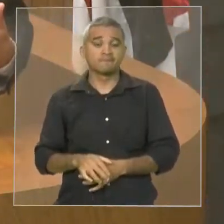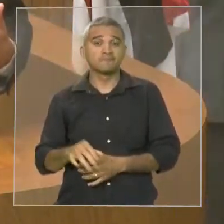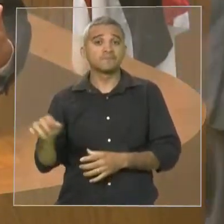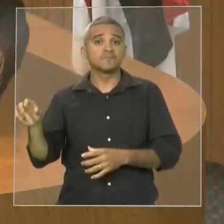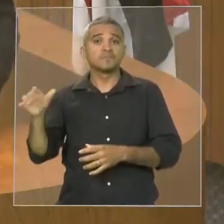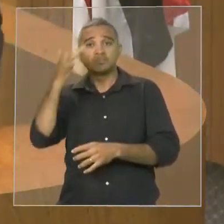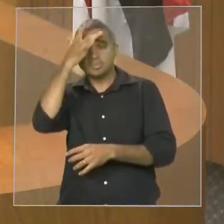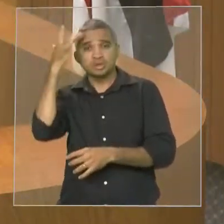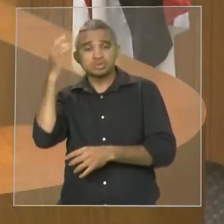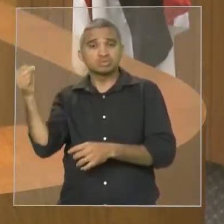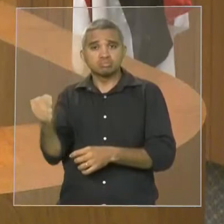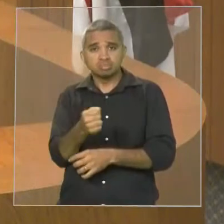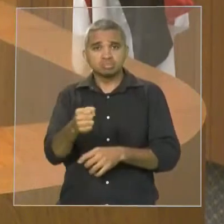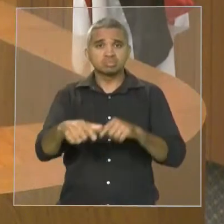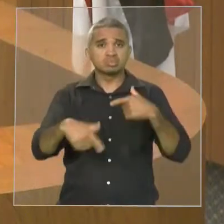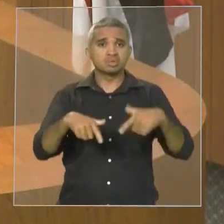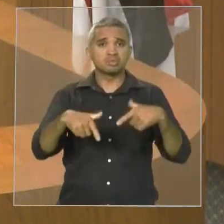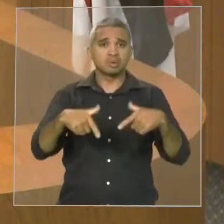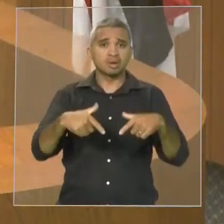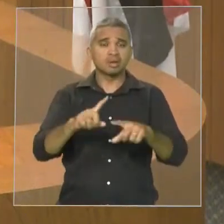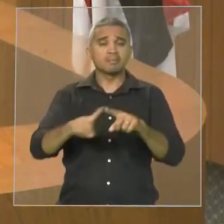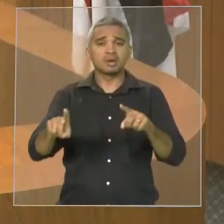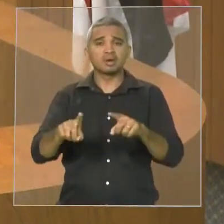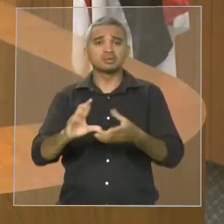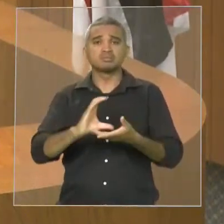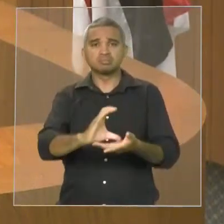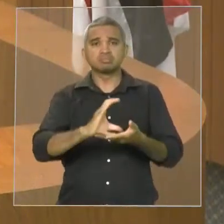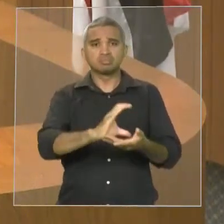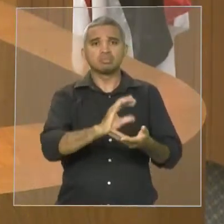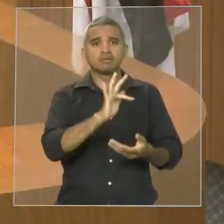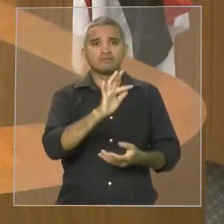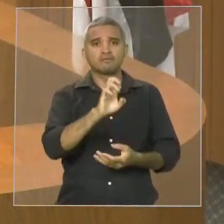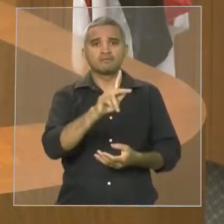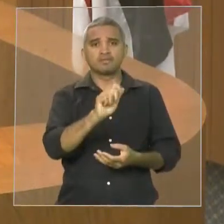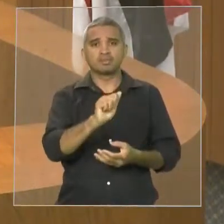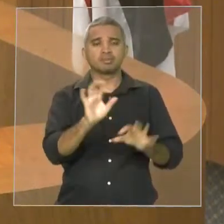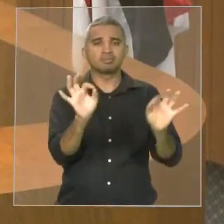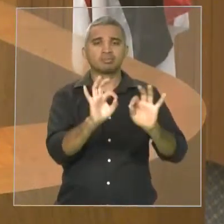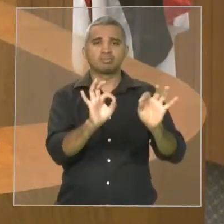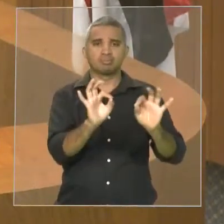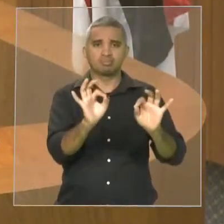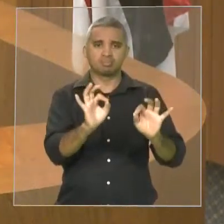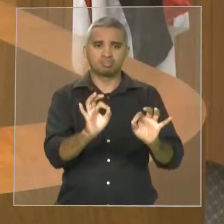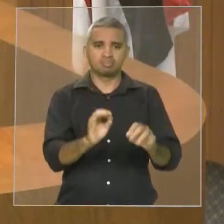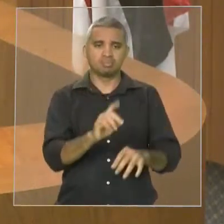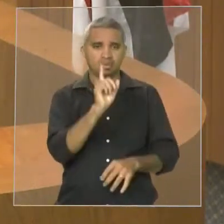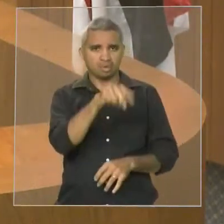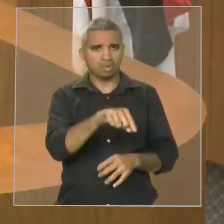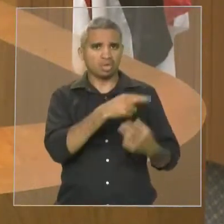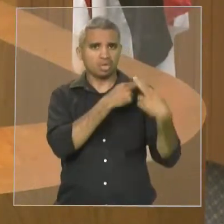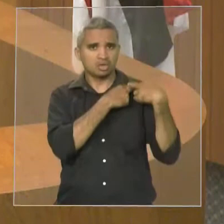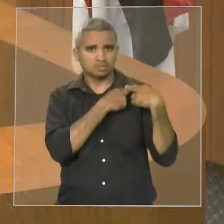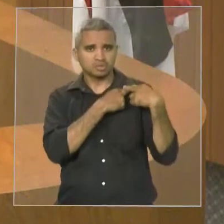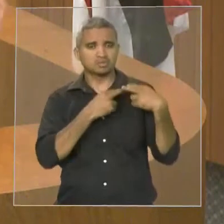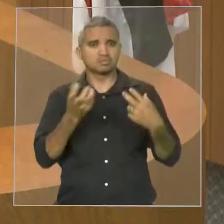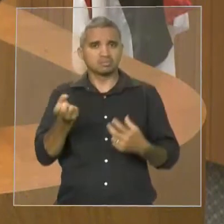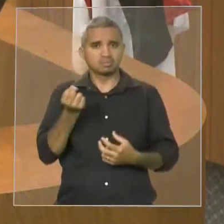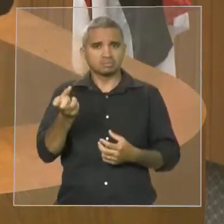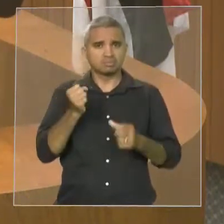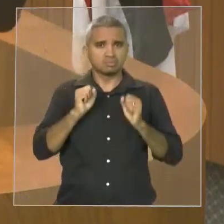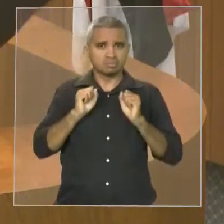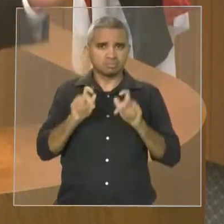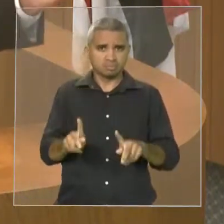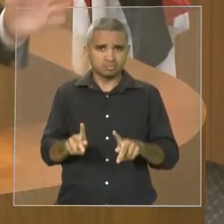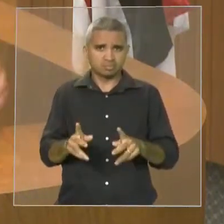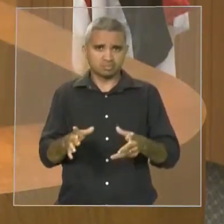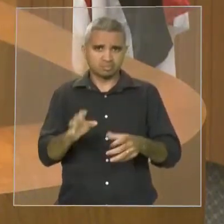vão trabalhar e que não são contribuintes do FEPA, que vai pagar as pensões e aposentadoria dos servidores do Estado. Veja